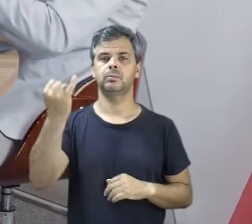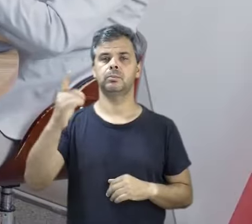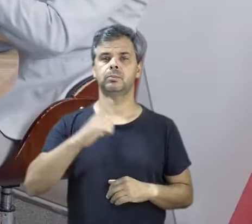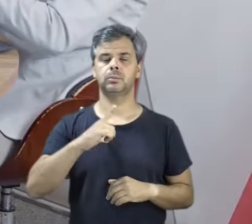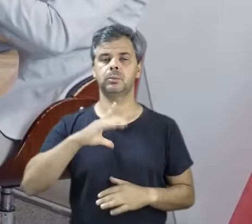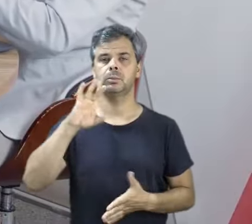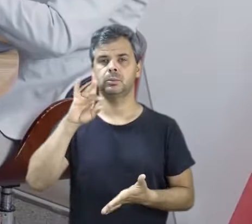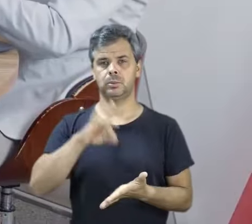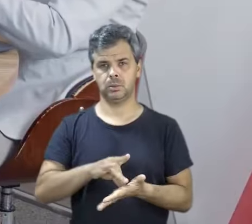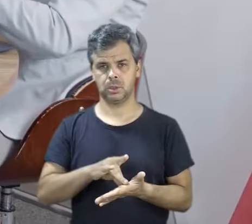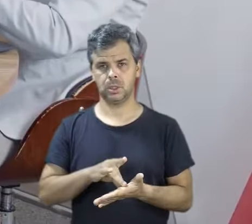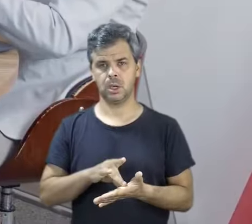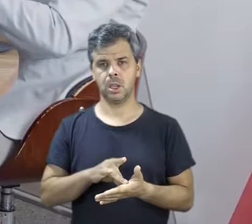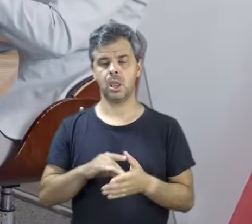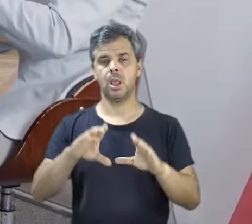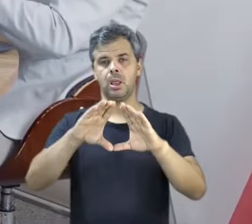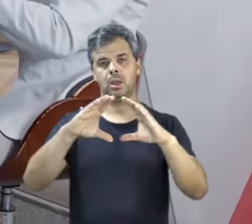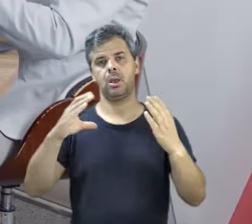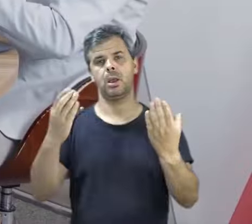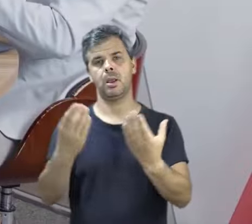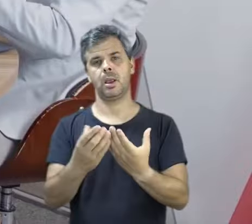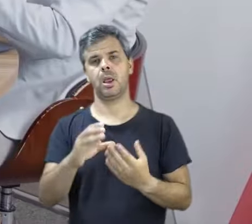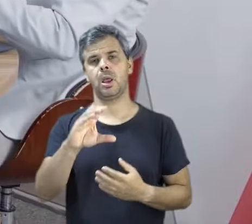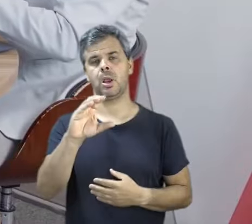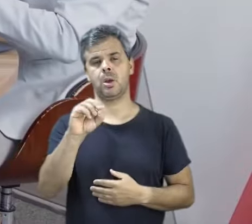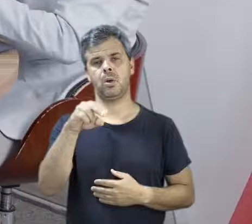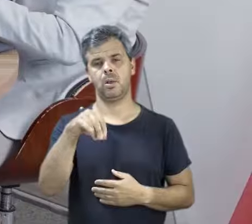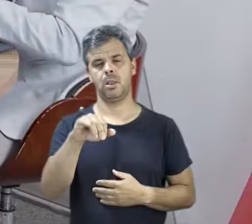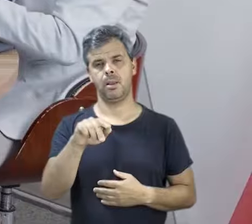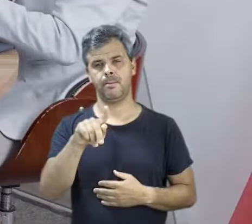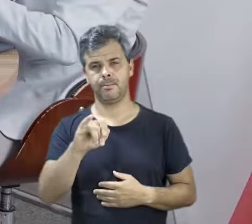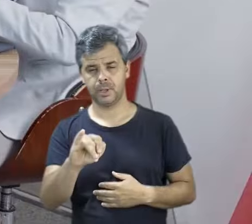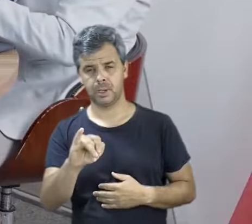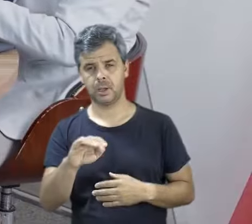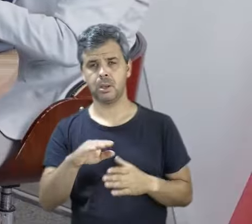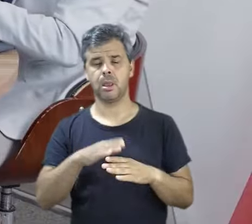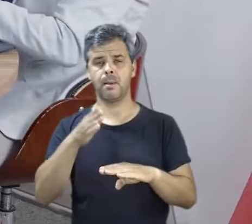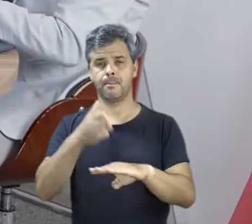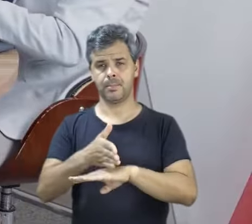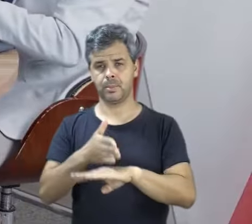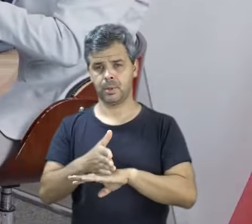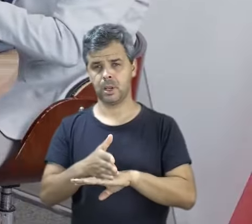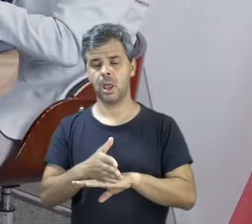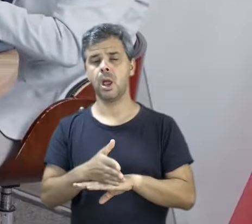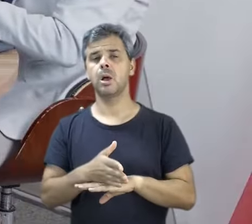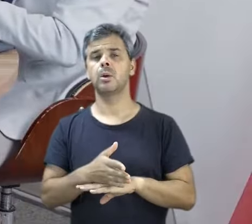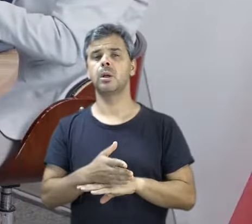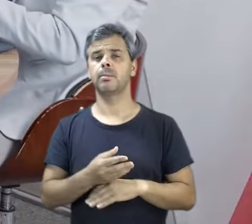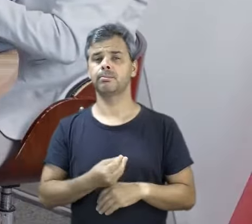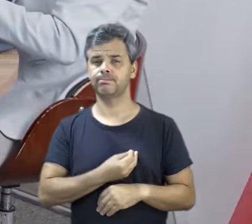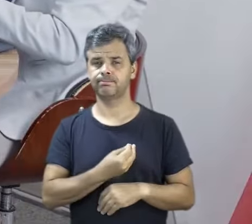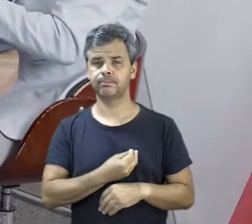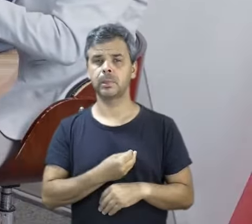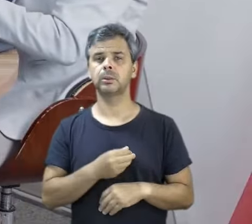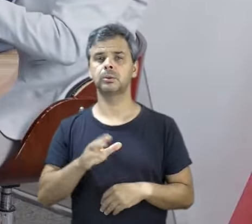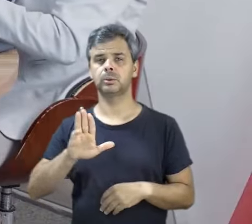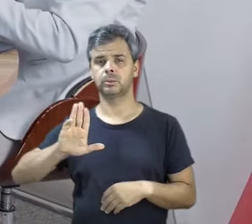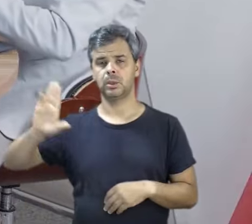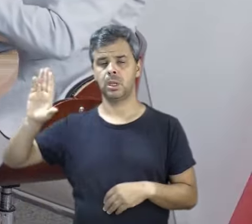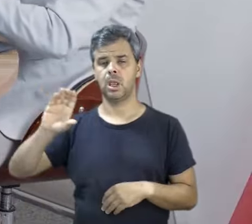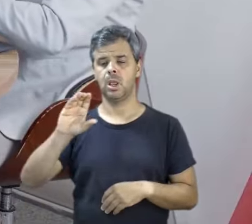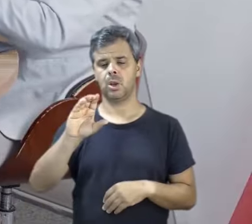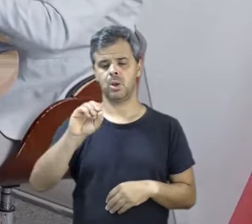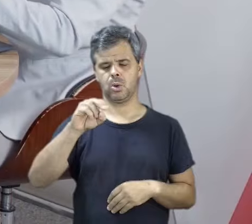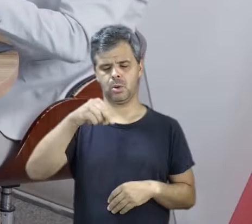tem realmente nessa conferência, né, a CONAPI, e a participação e a presença do presidente Lula também na